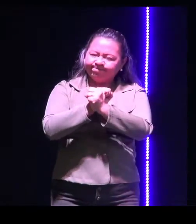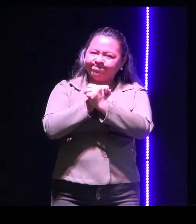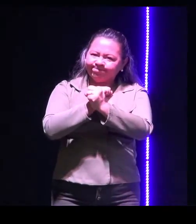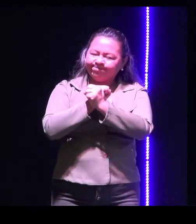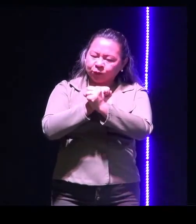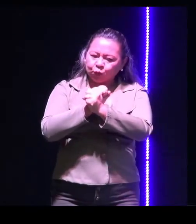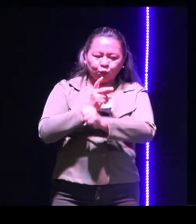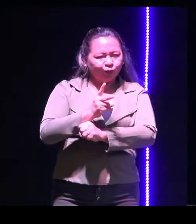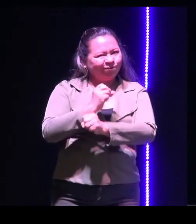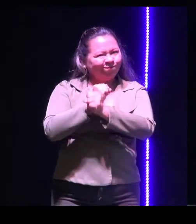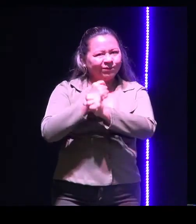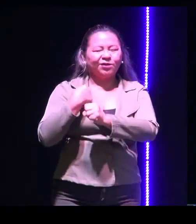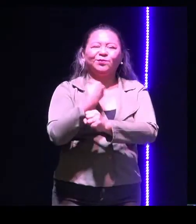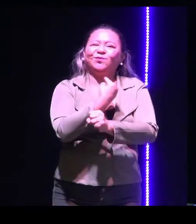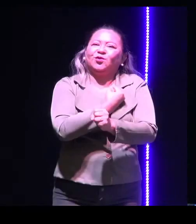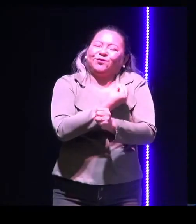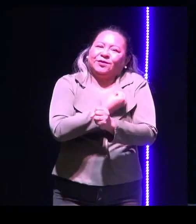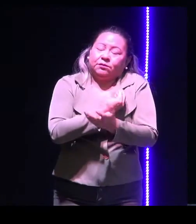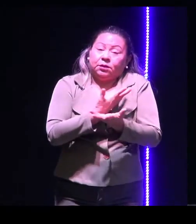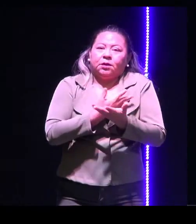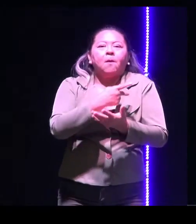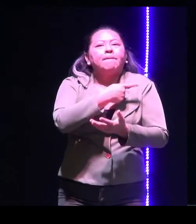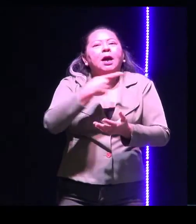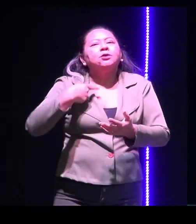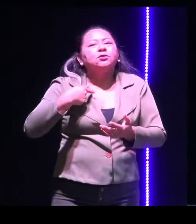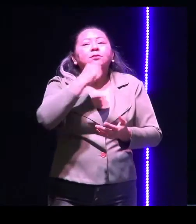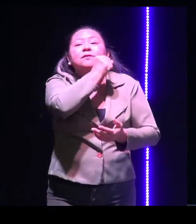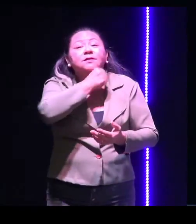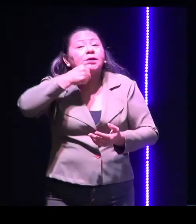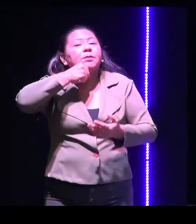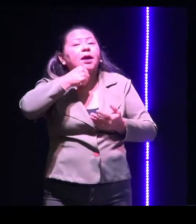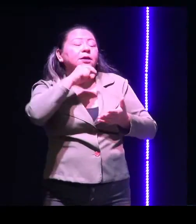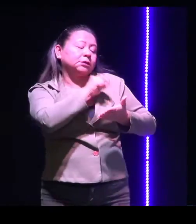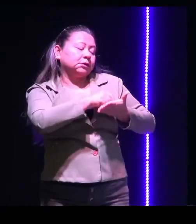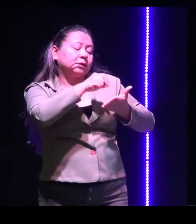nos manter escravos. O pastor Sabá escreveu um livro,